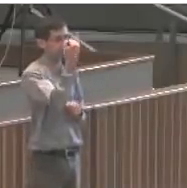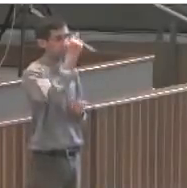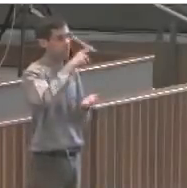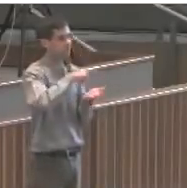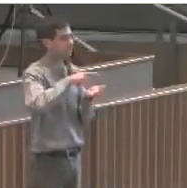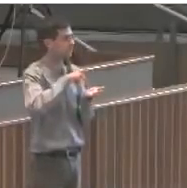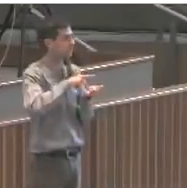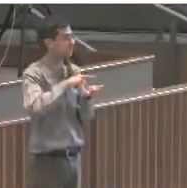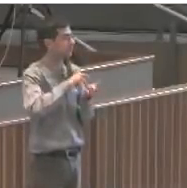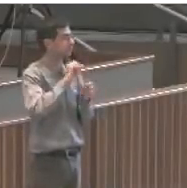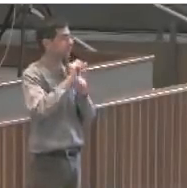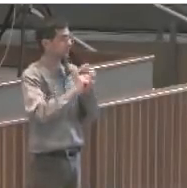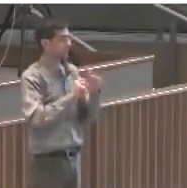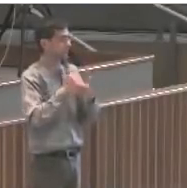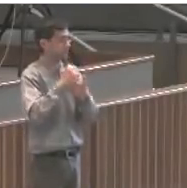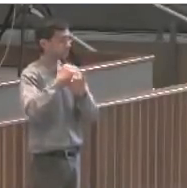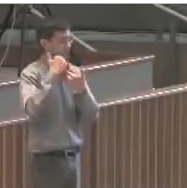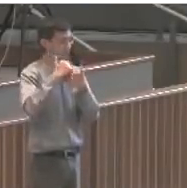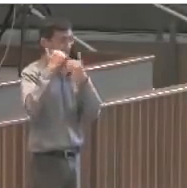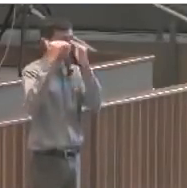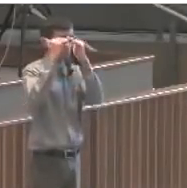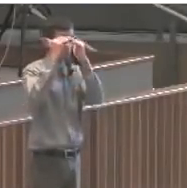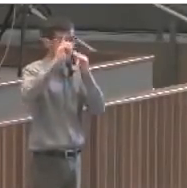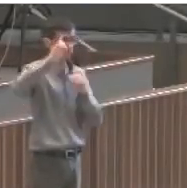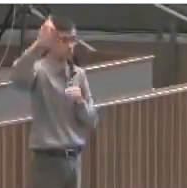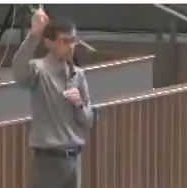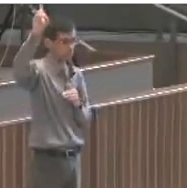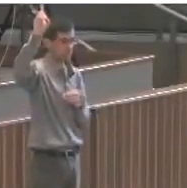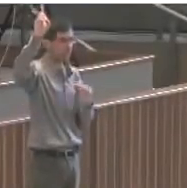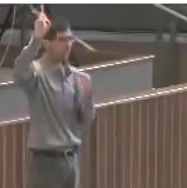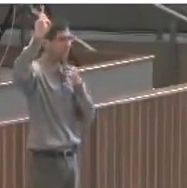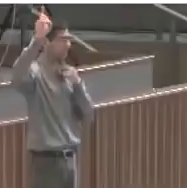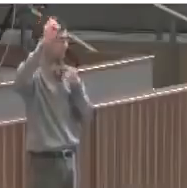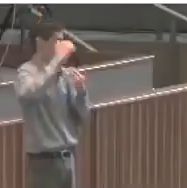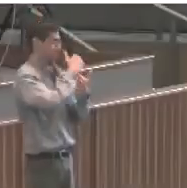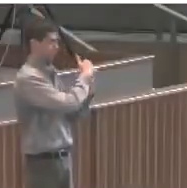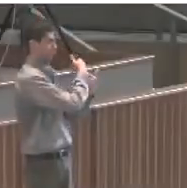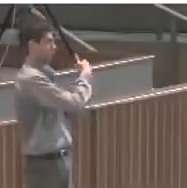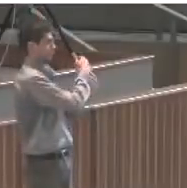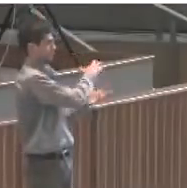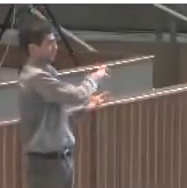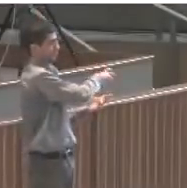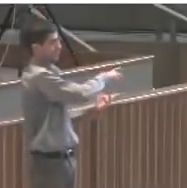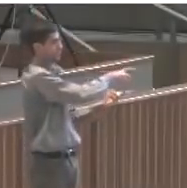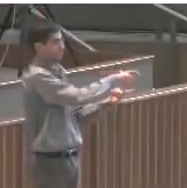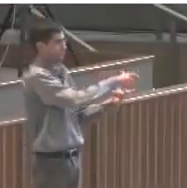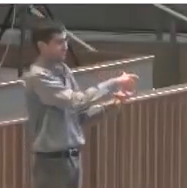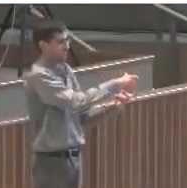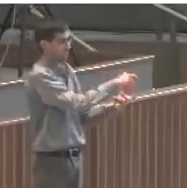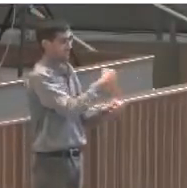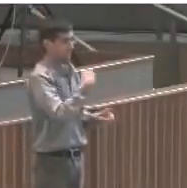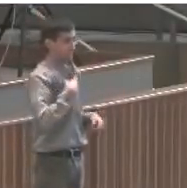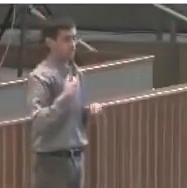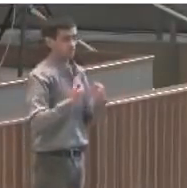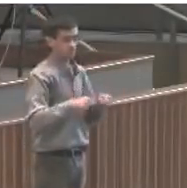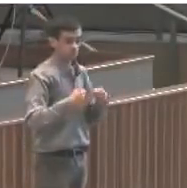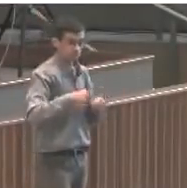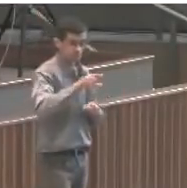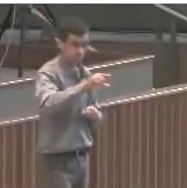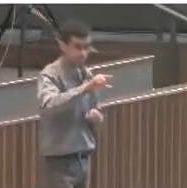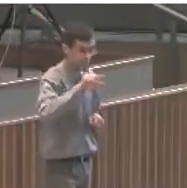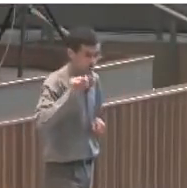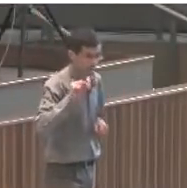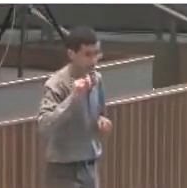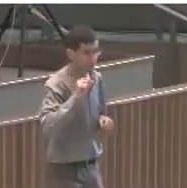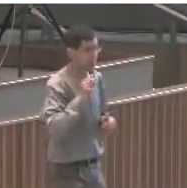palavras da serpente ou eu vou ouvir a palavra de deus eu preciso decidir quem eu